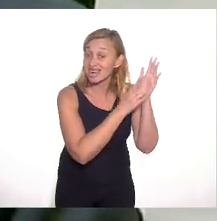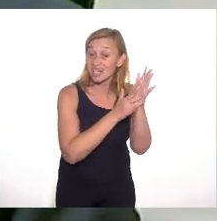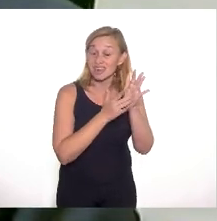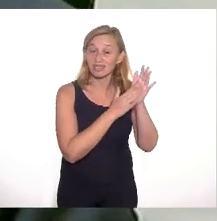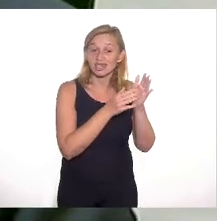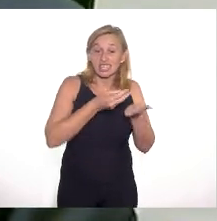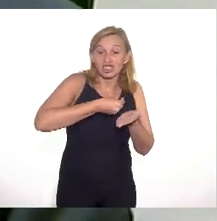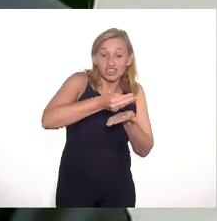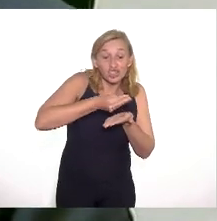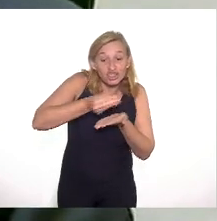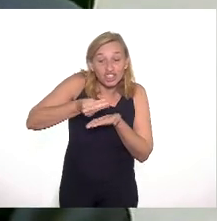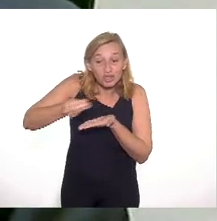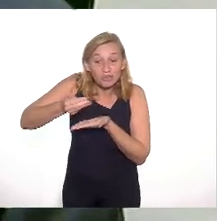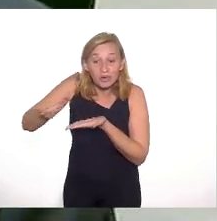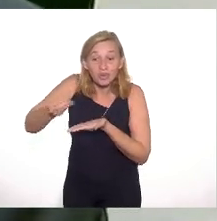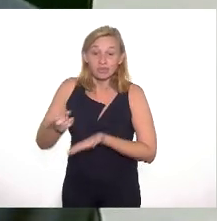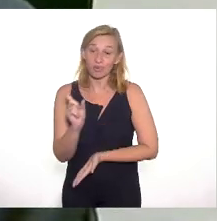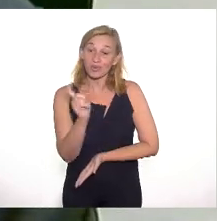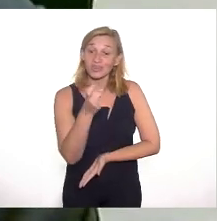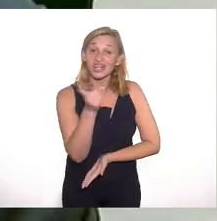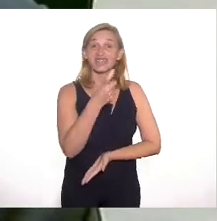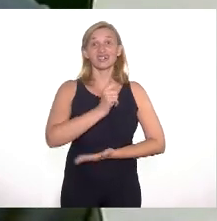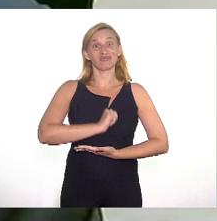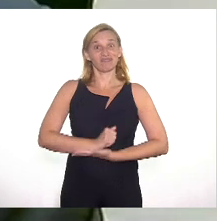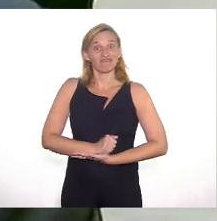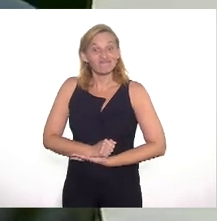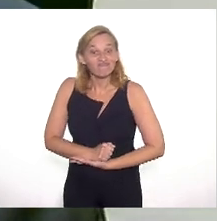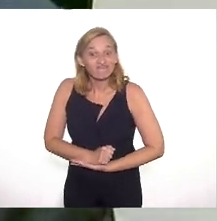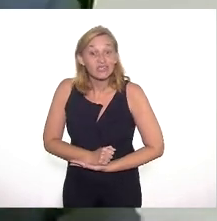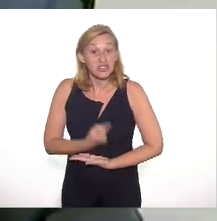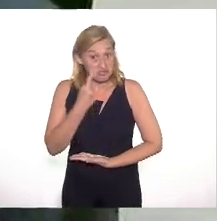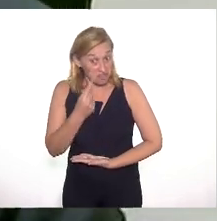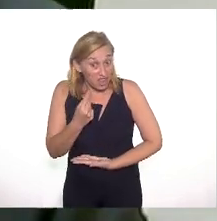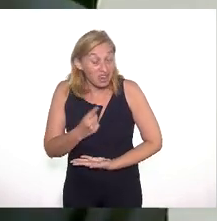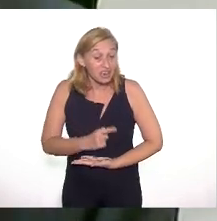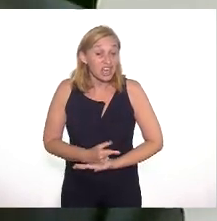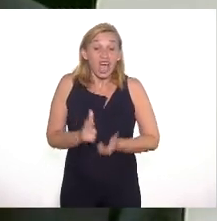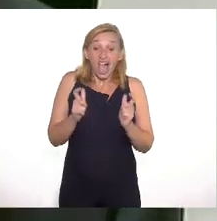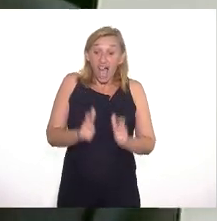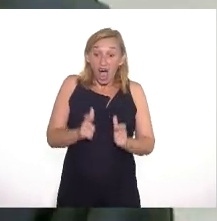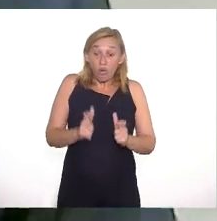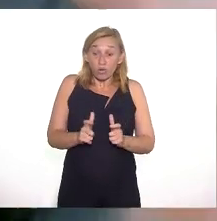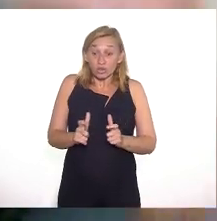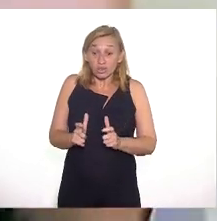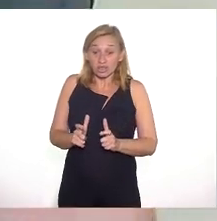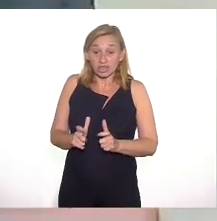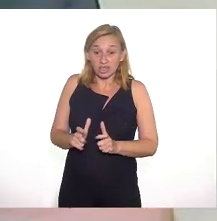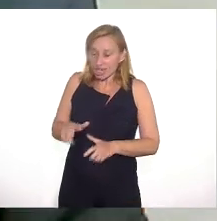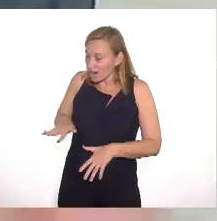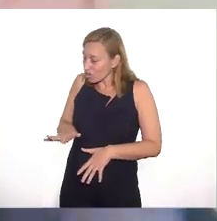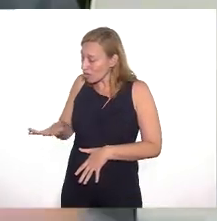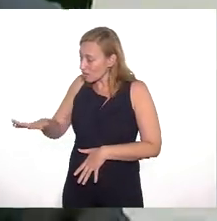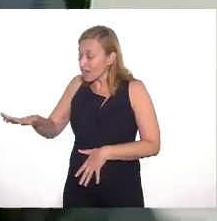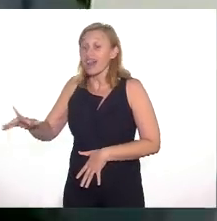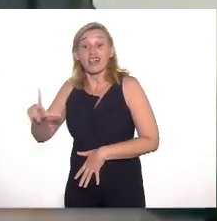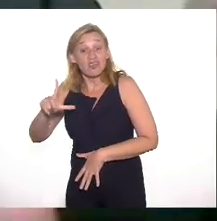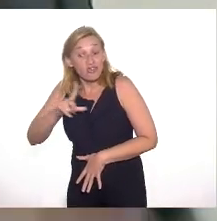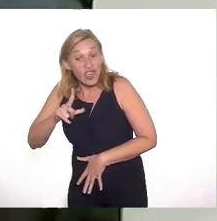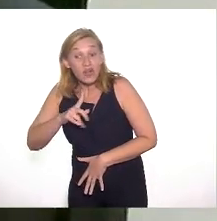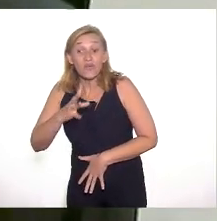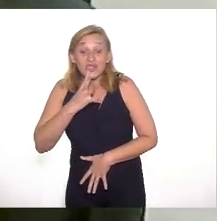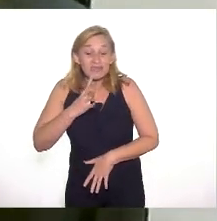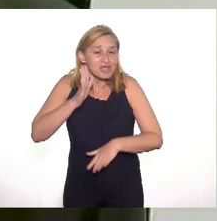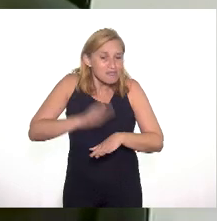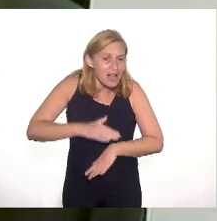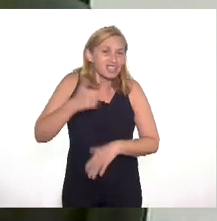serão distribuídos os cartões. Vejam, aonde a comunidade tem conhecimento, inclusive, de quem